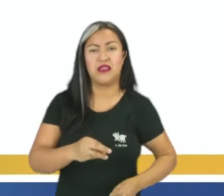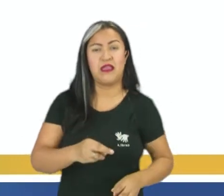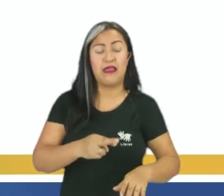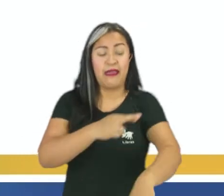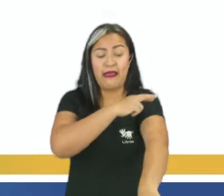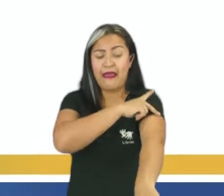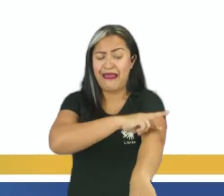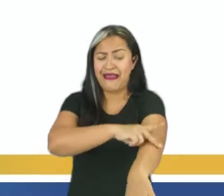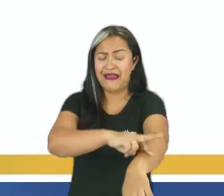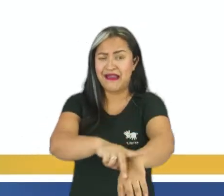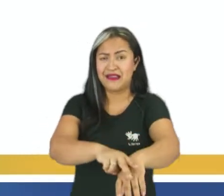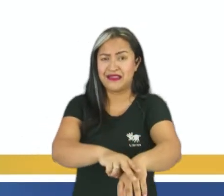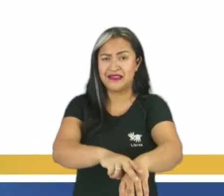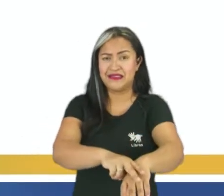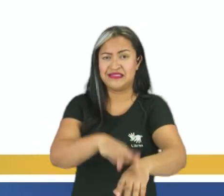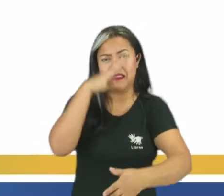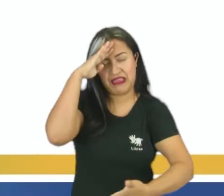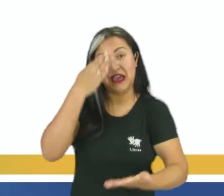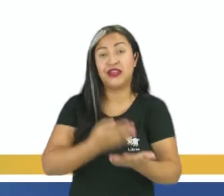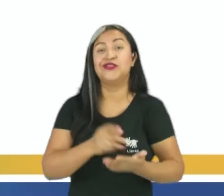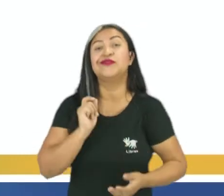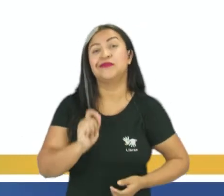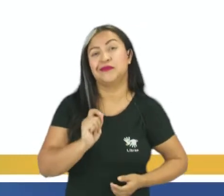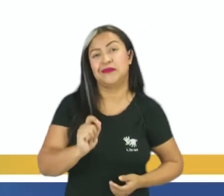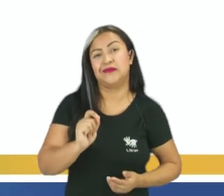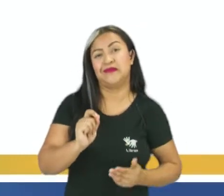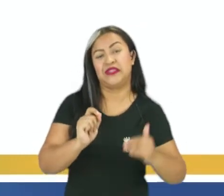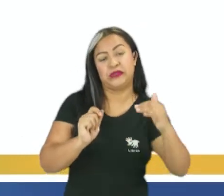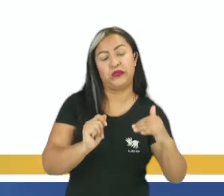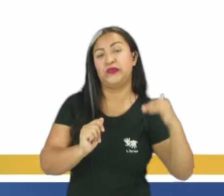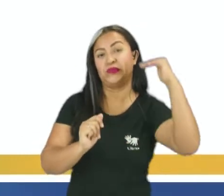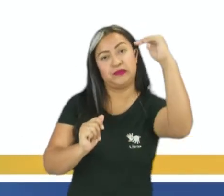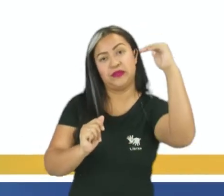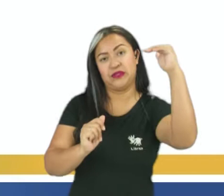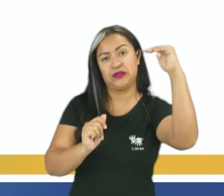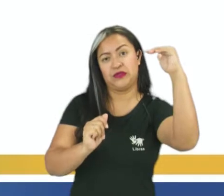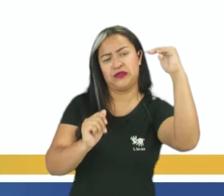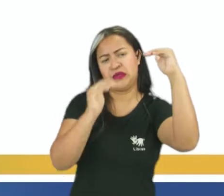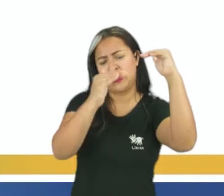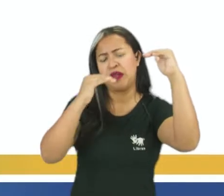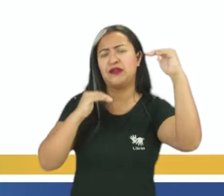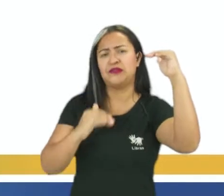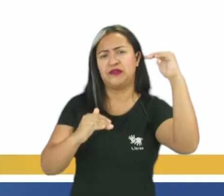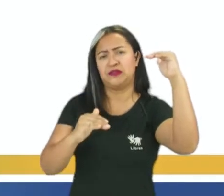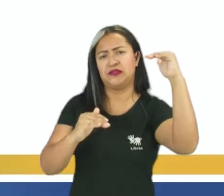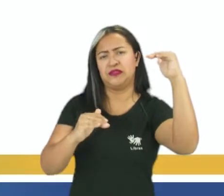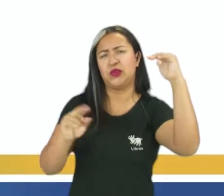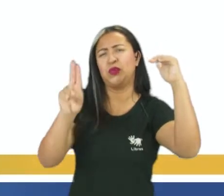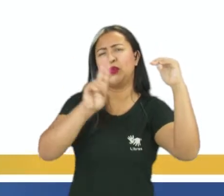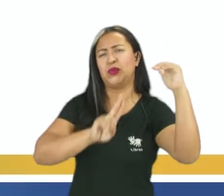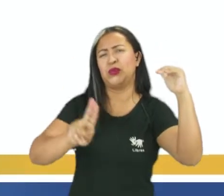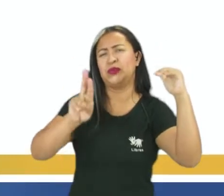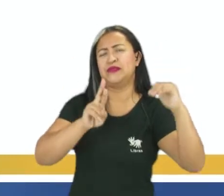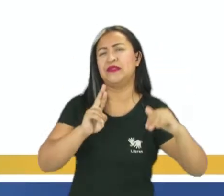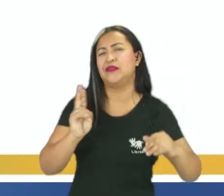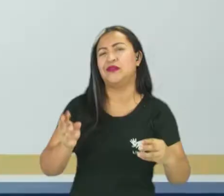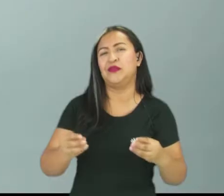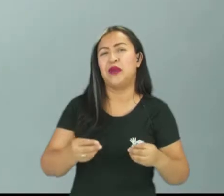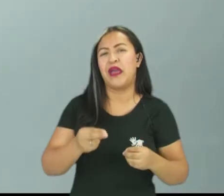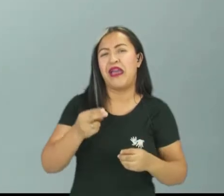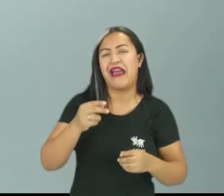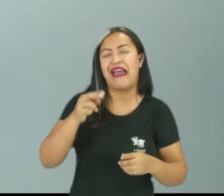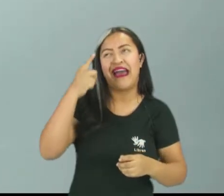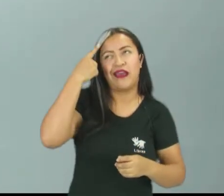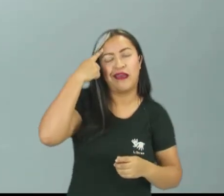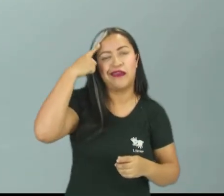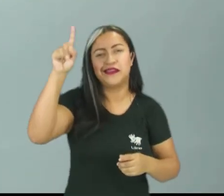vão se considerar superiores e raças inferiores, usando aí a ciência como argumento para validar